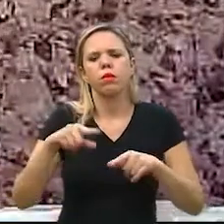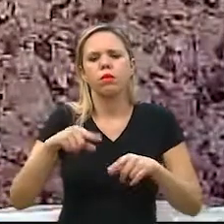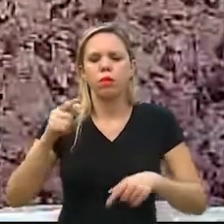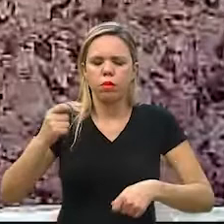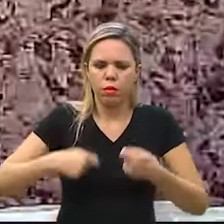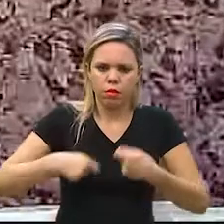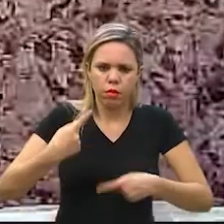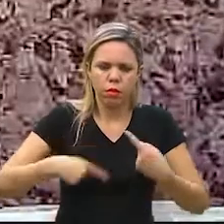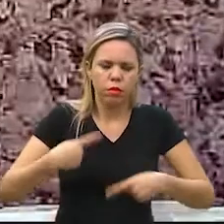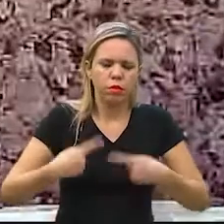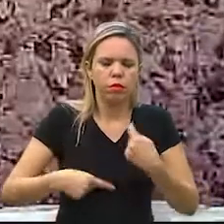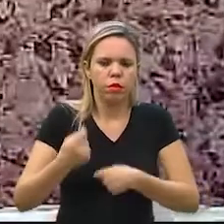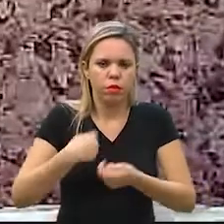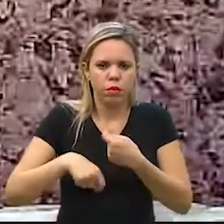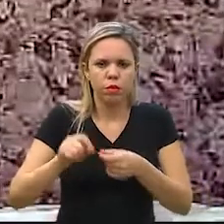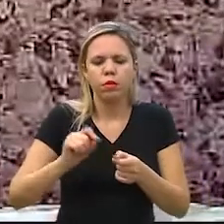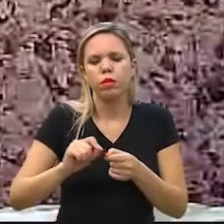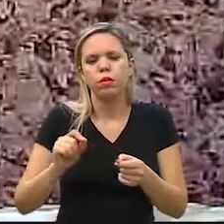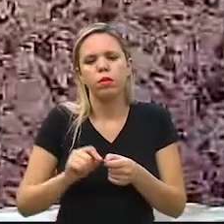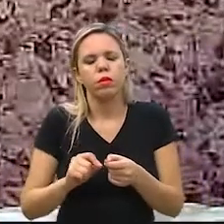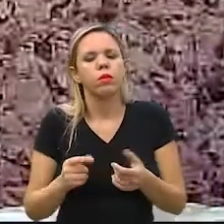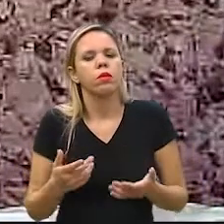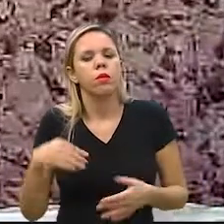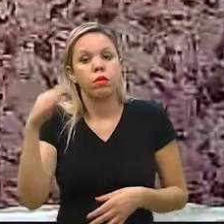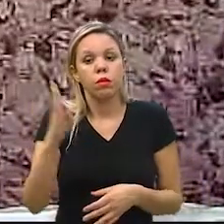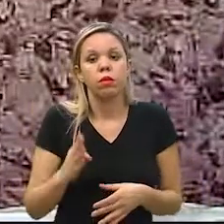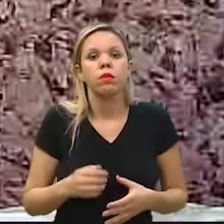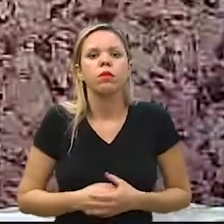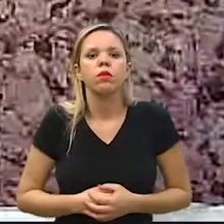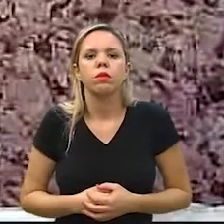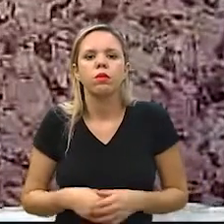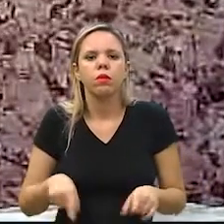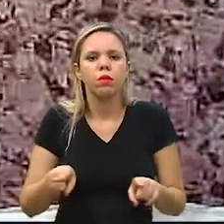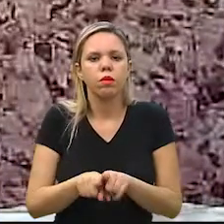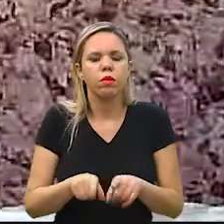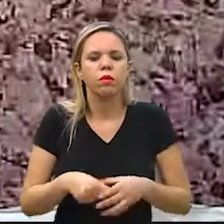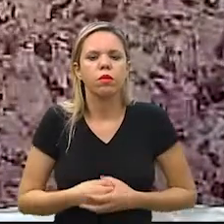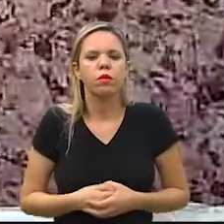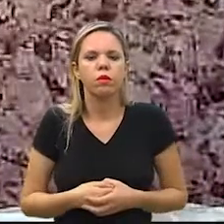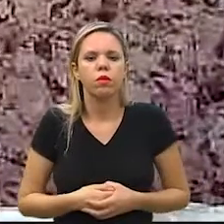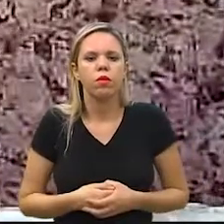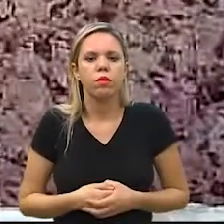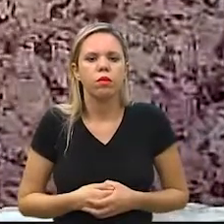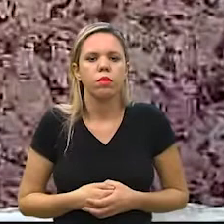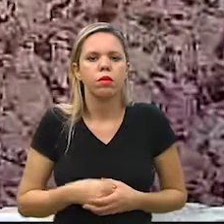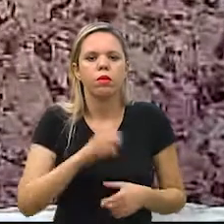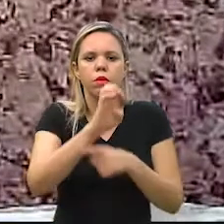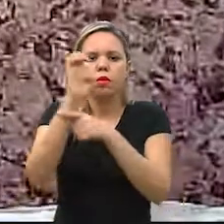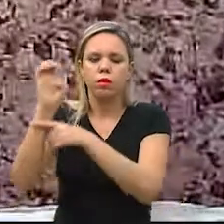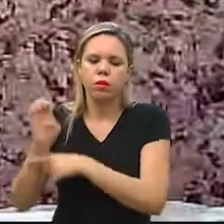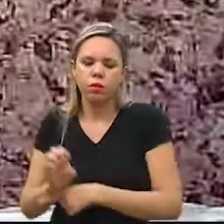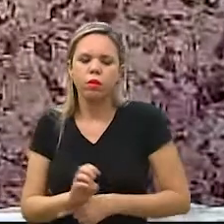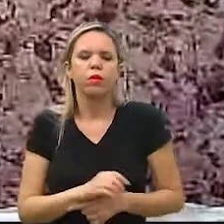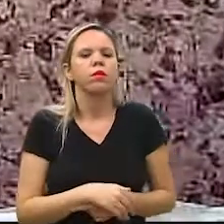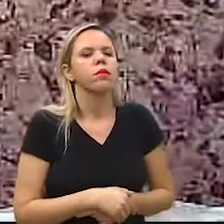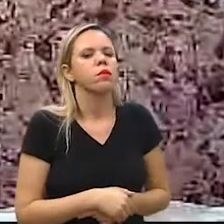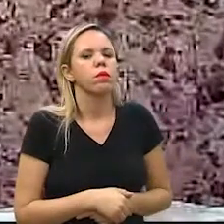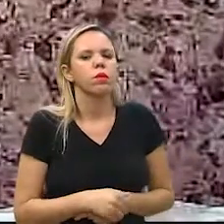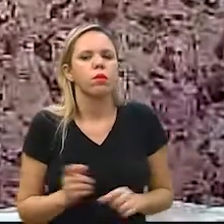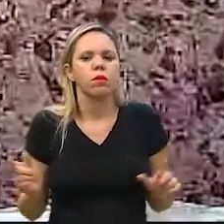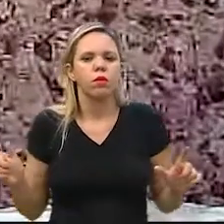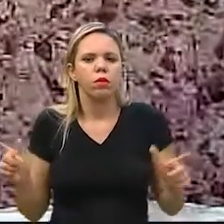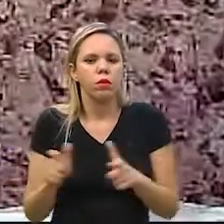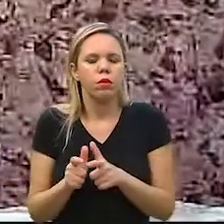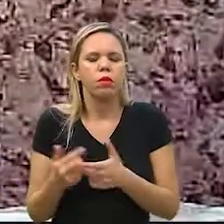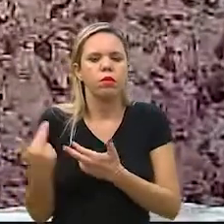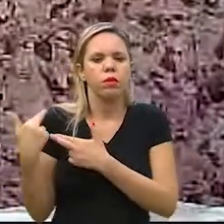política econômica para realizar uma política econômica nacional, e também os estados que com